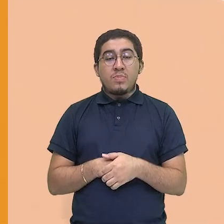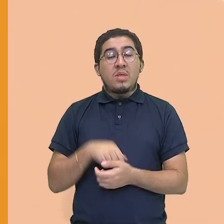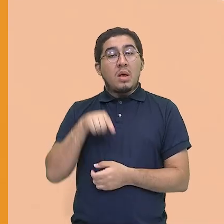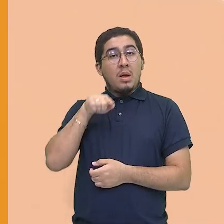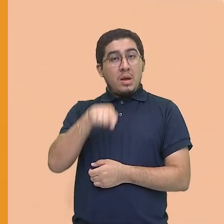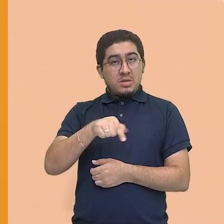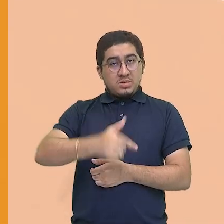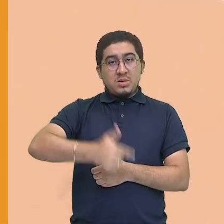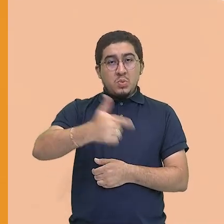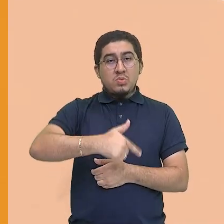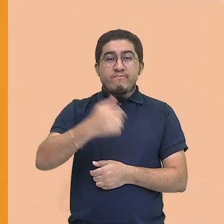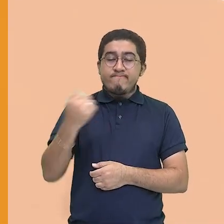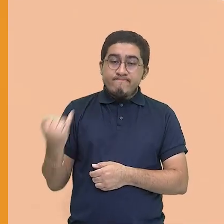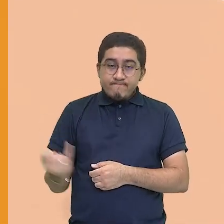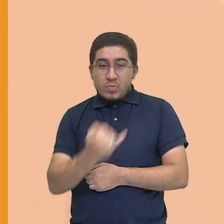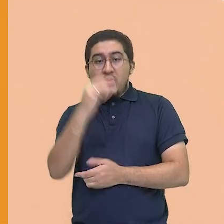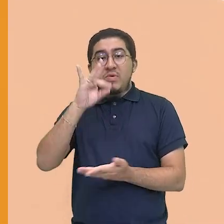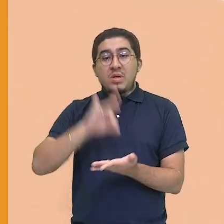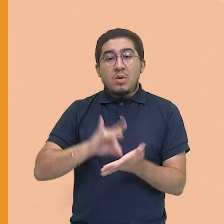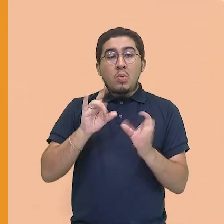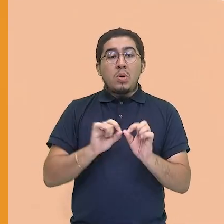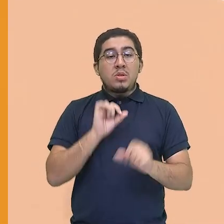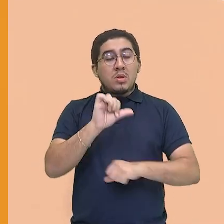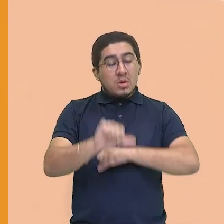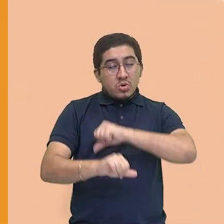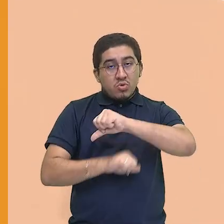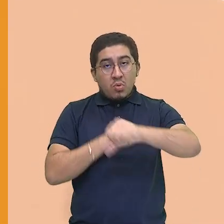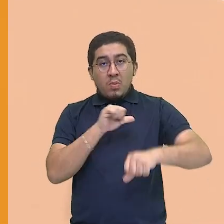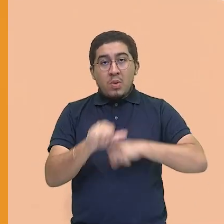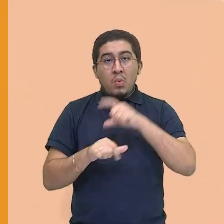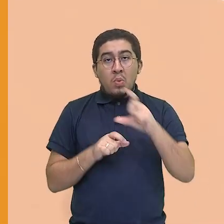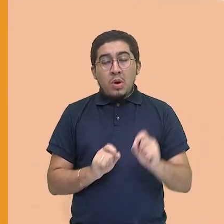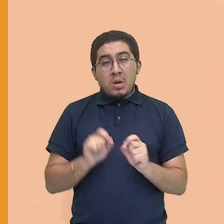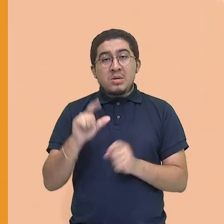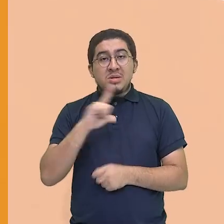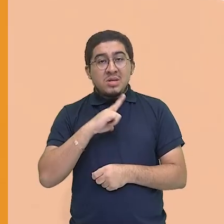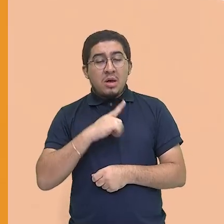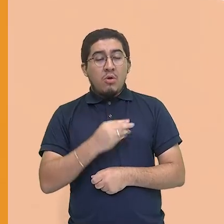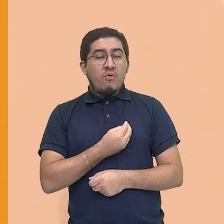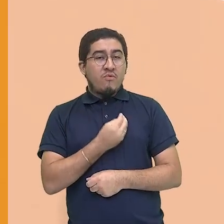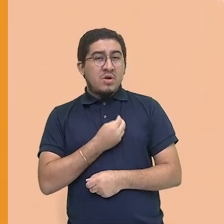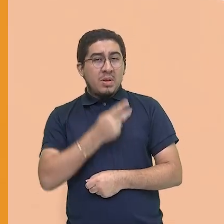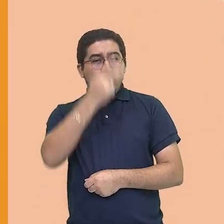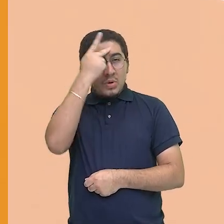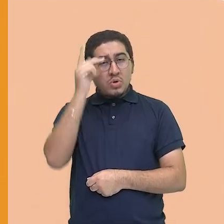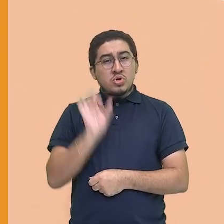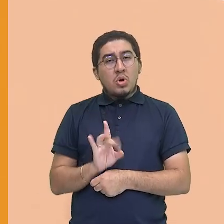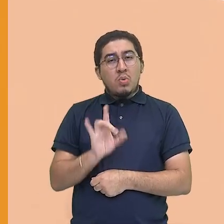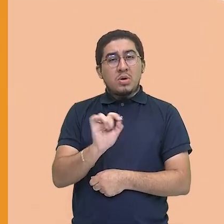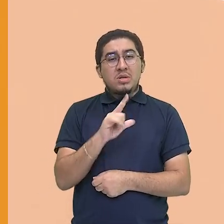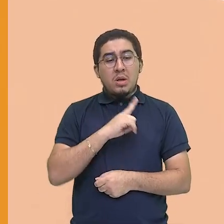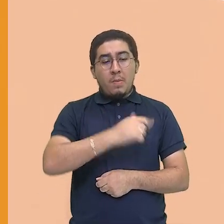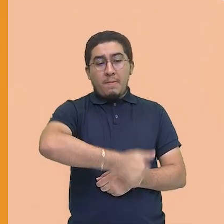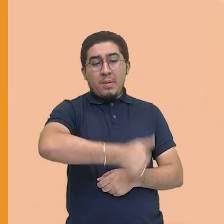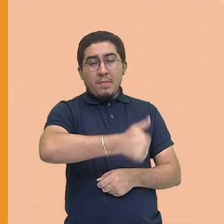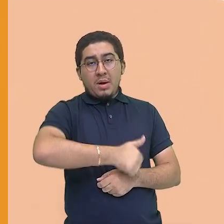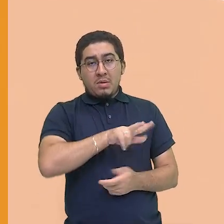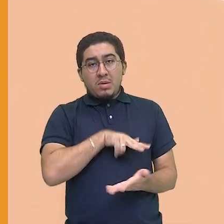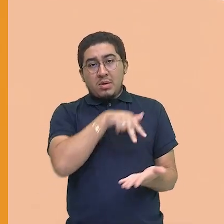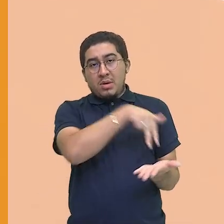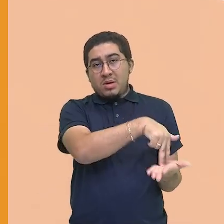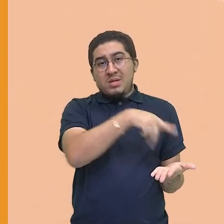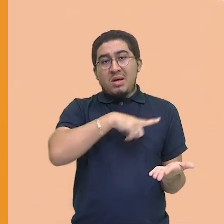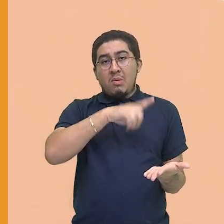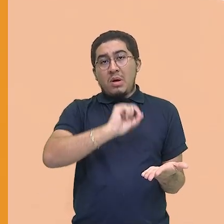ela é crucial para transformar a presença passiva, que é aquele nível 1, né, dos